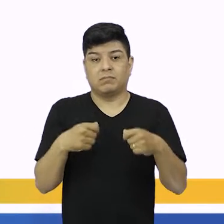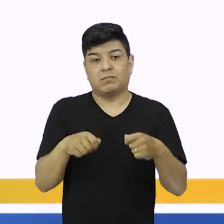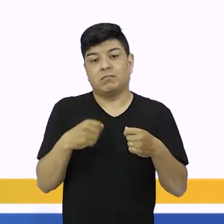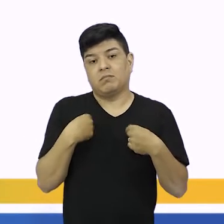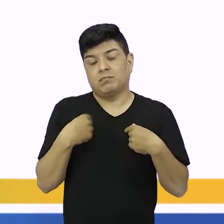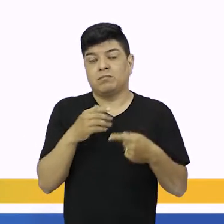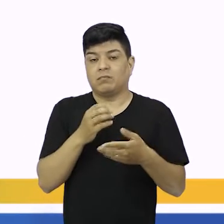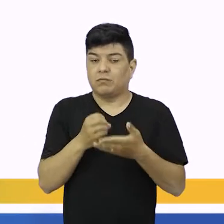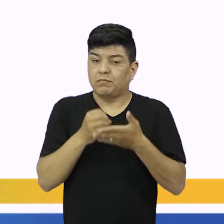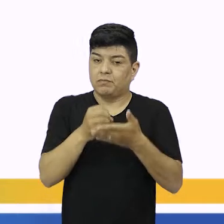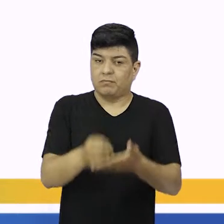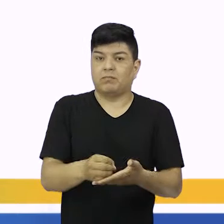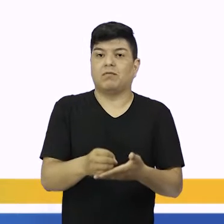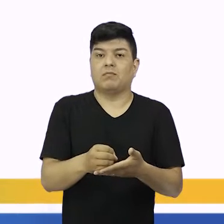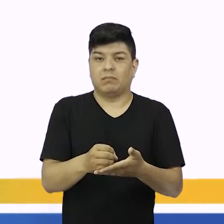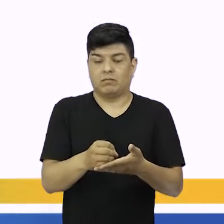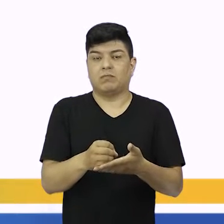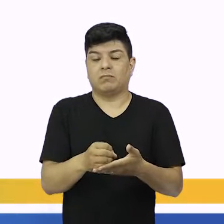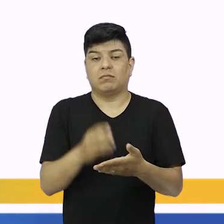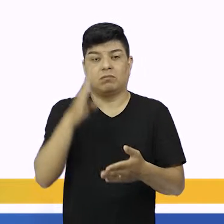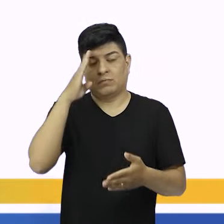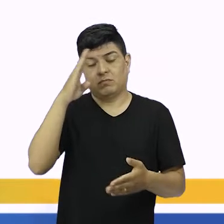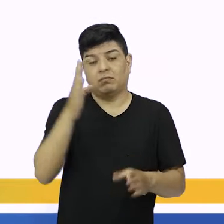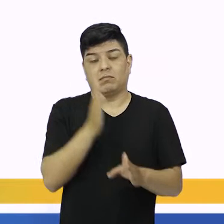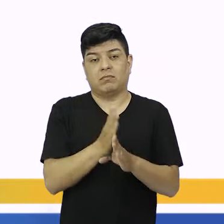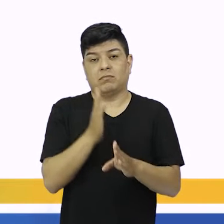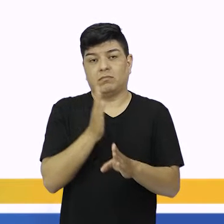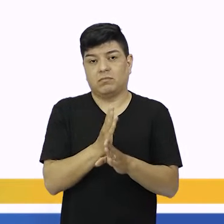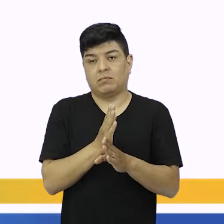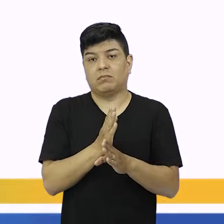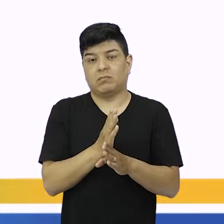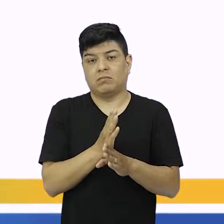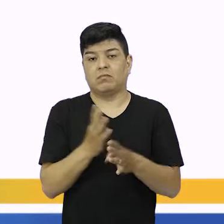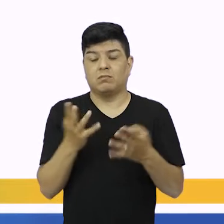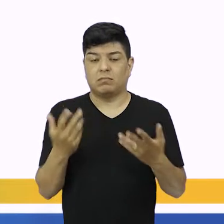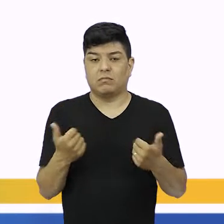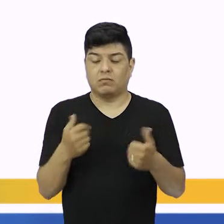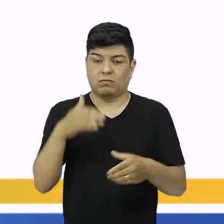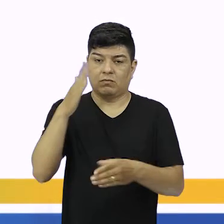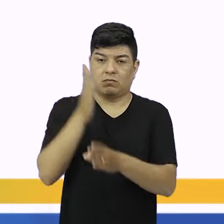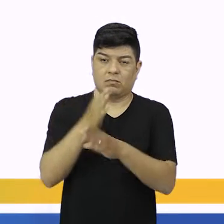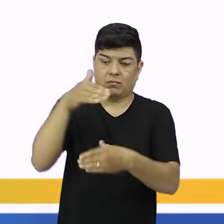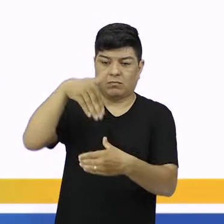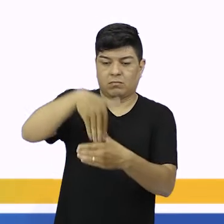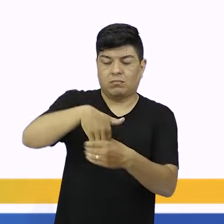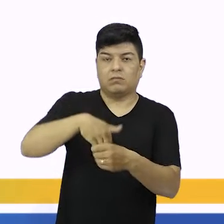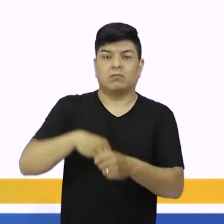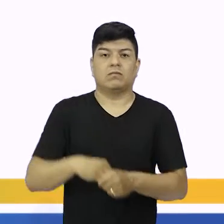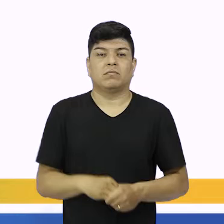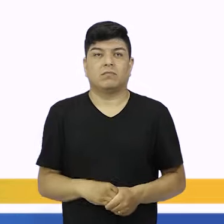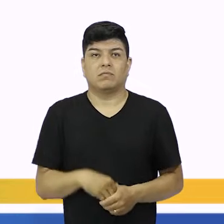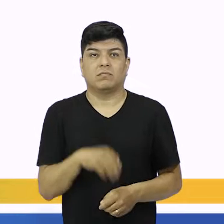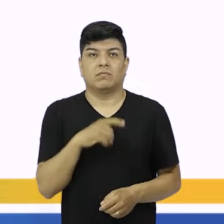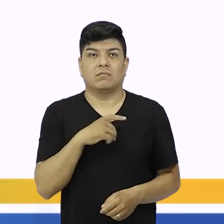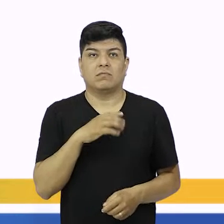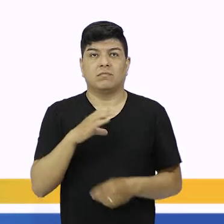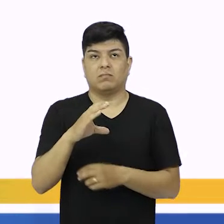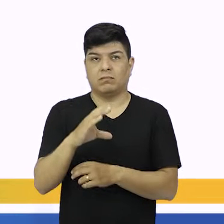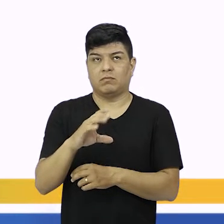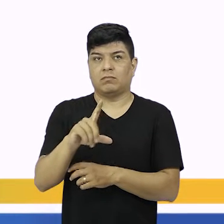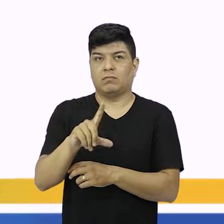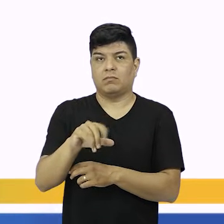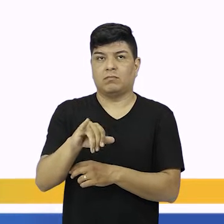deviam favores aos coronéis, principalmente aqui a questão do voto, tá? E aí a gente tem também o clientelismo,